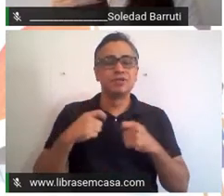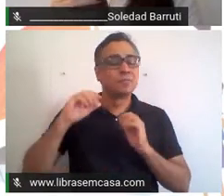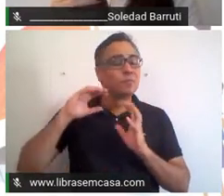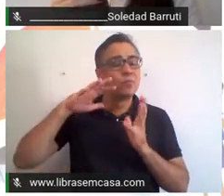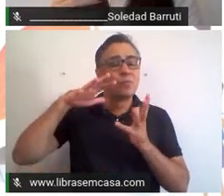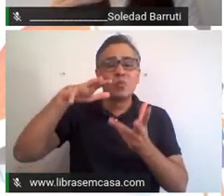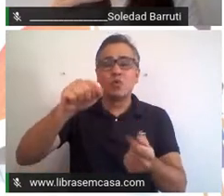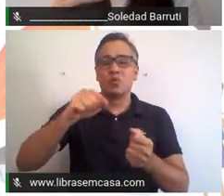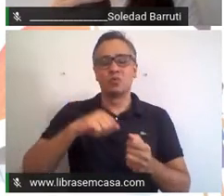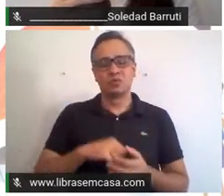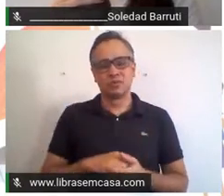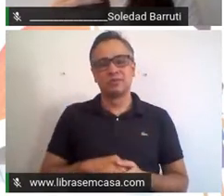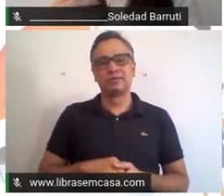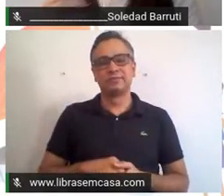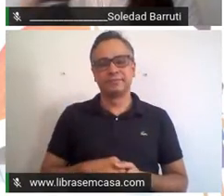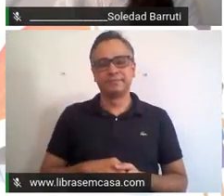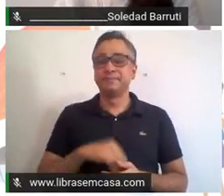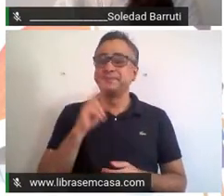de nós